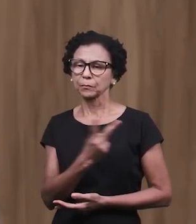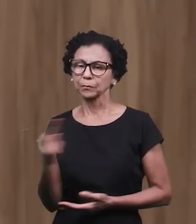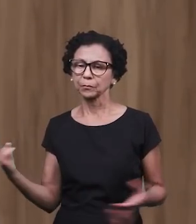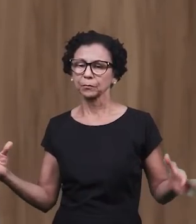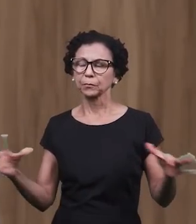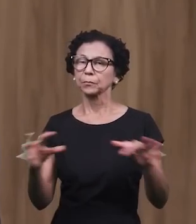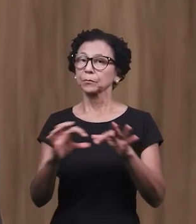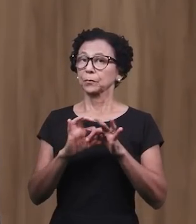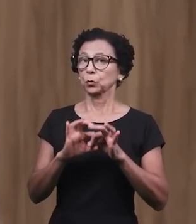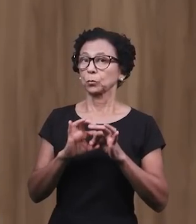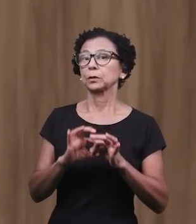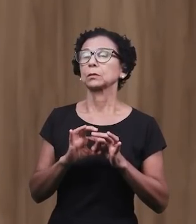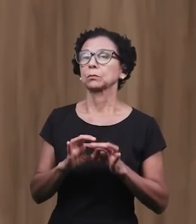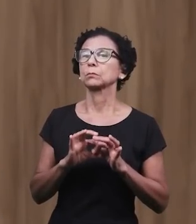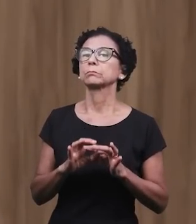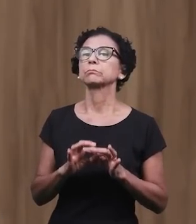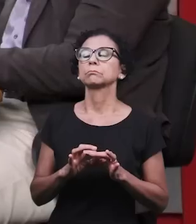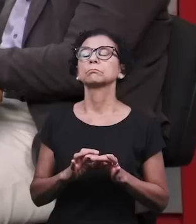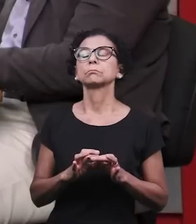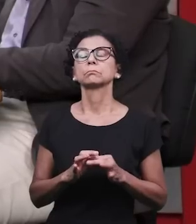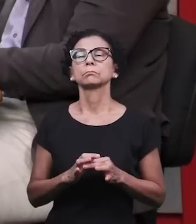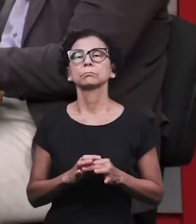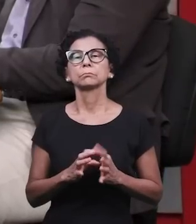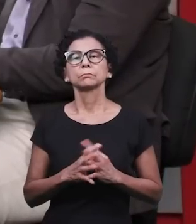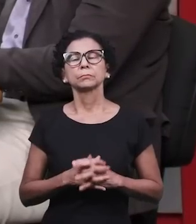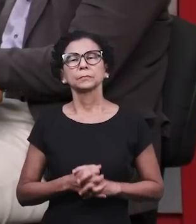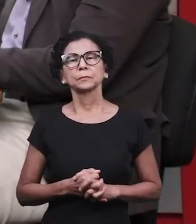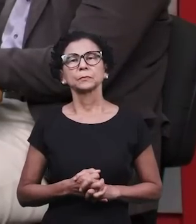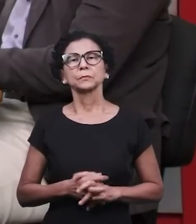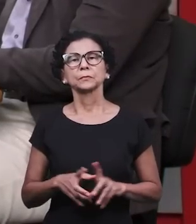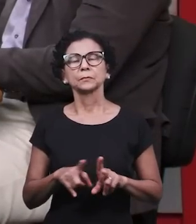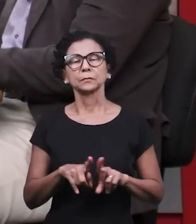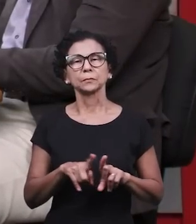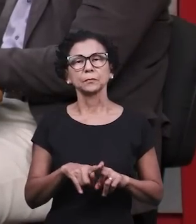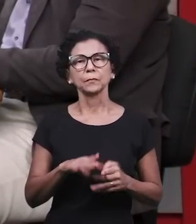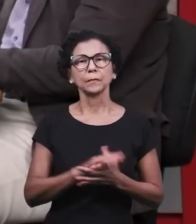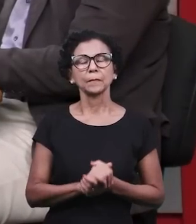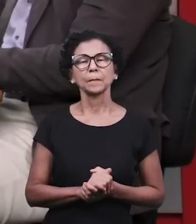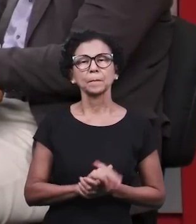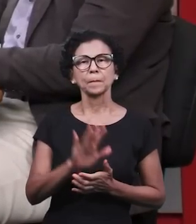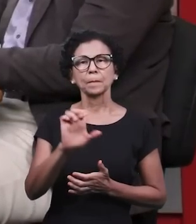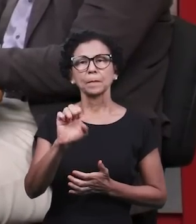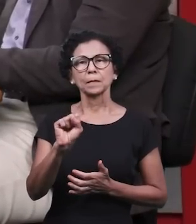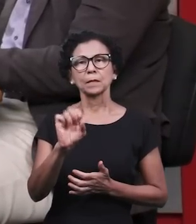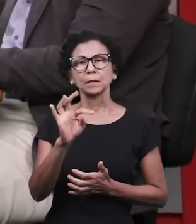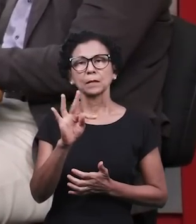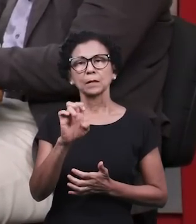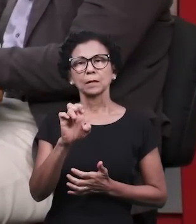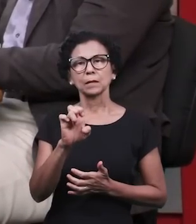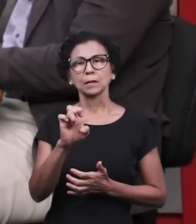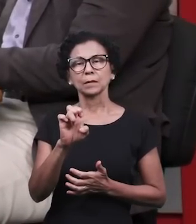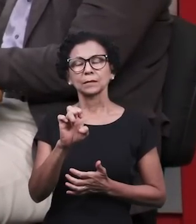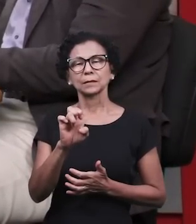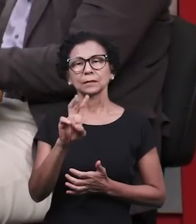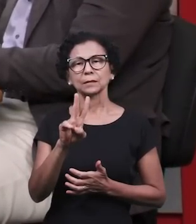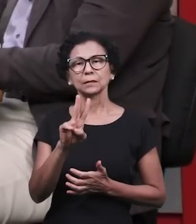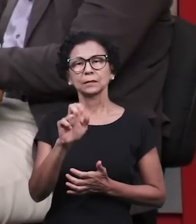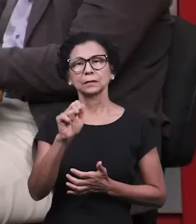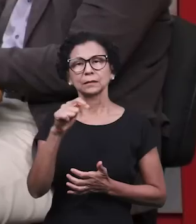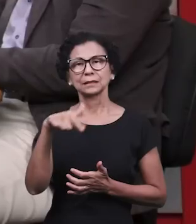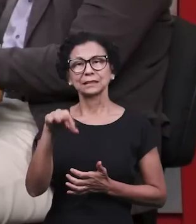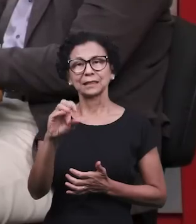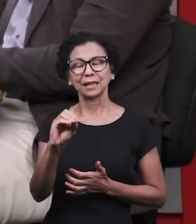vida, onde eles geraram filhos e filhas ao decorrer de suas idades, não é? E tinha todas as condições